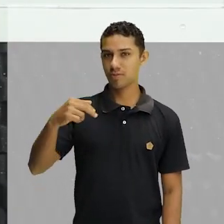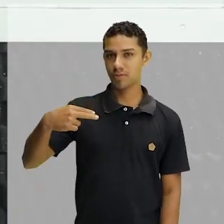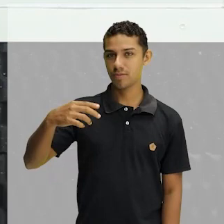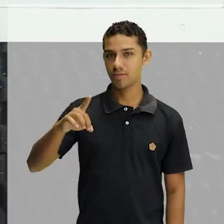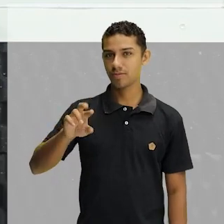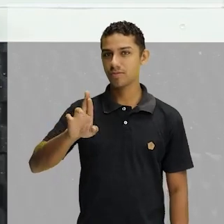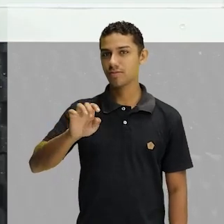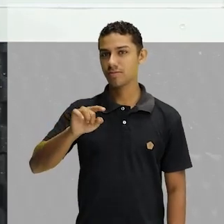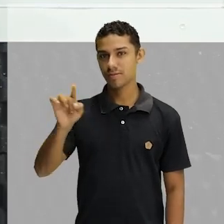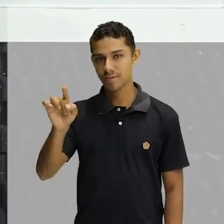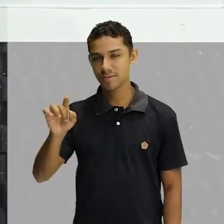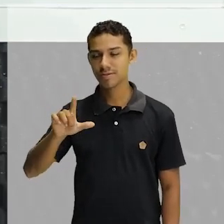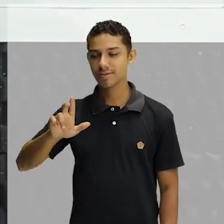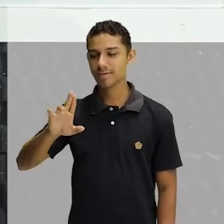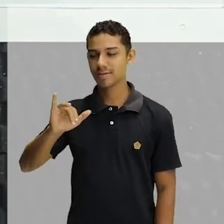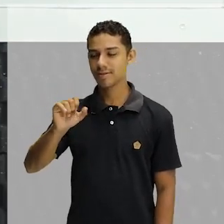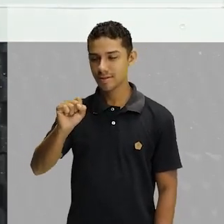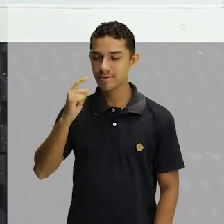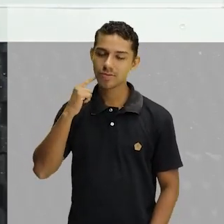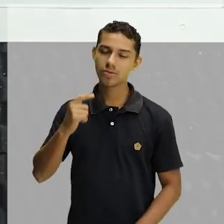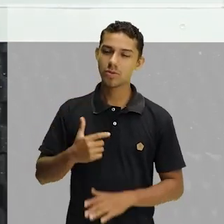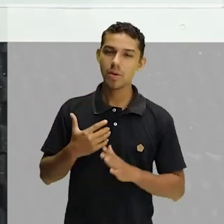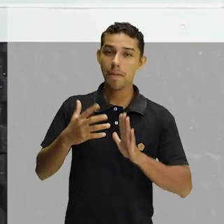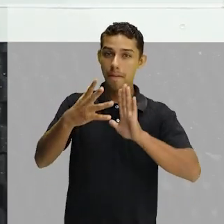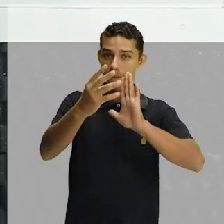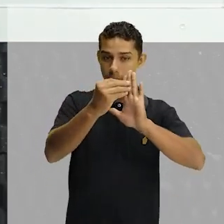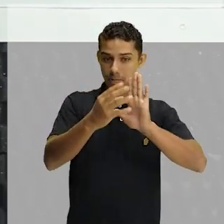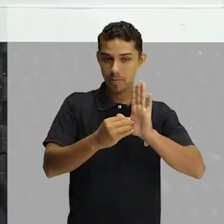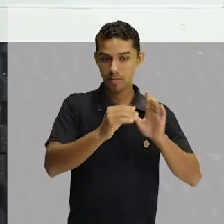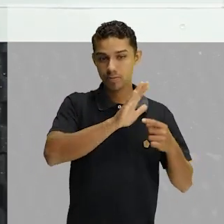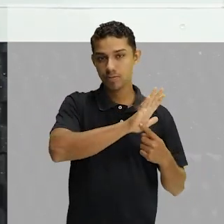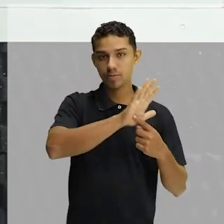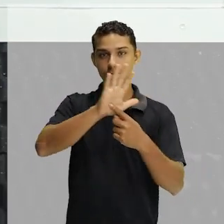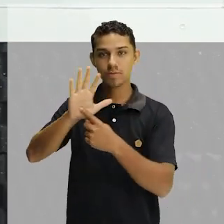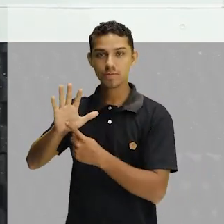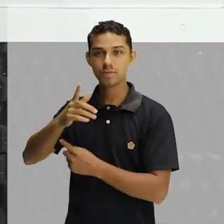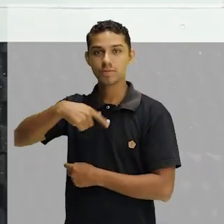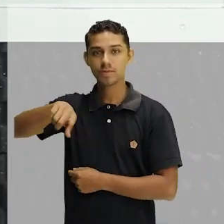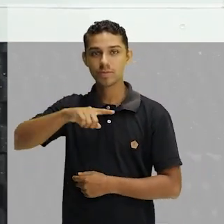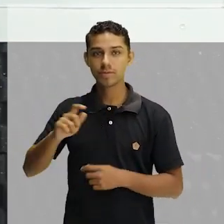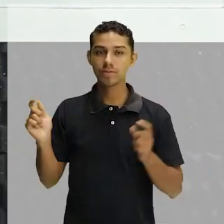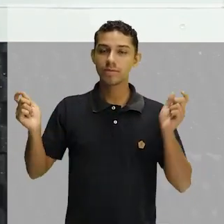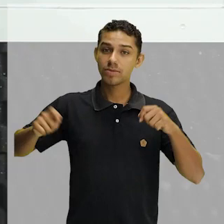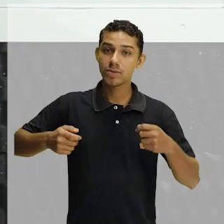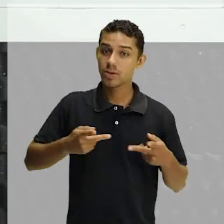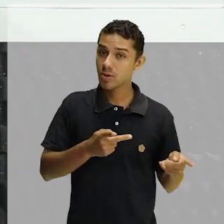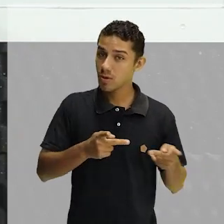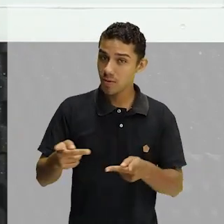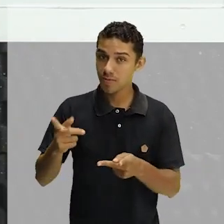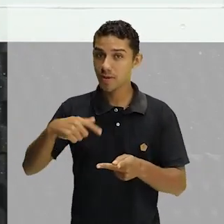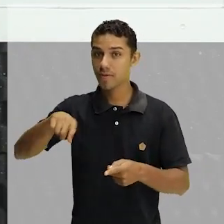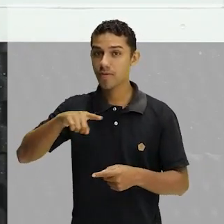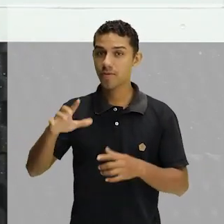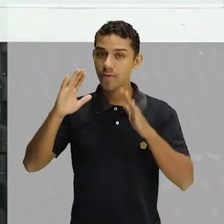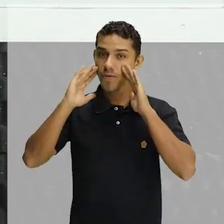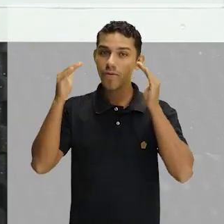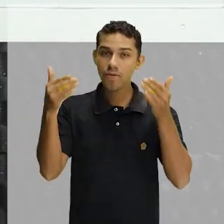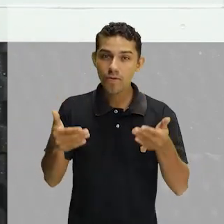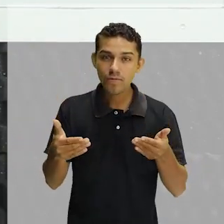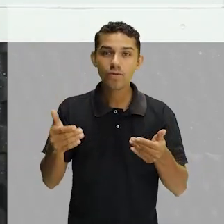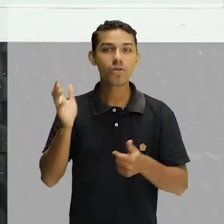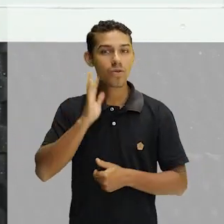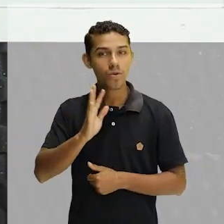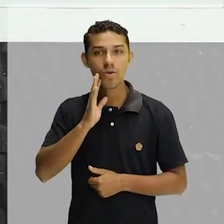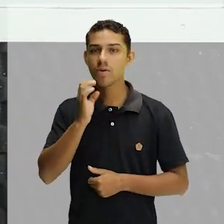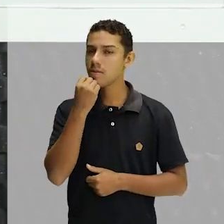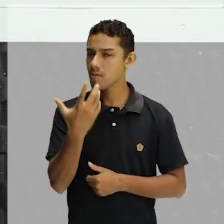gostem. A gente tenta, claro, mostrar os conteúdos para vocês da melhor maneira possível, mas eu quero te convidar a ir até teu foco, sabe? Aquele foco